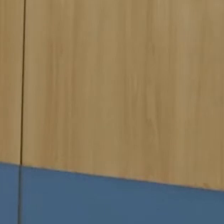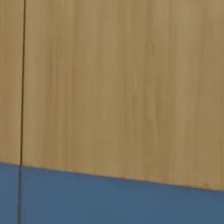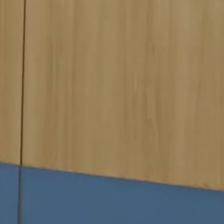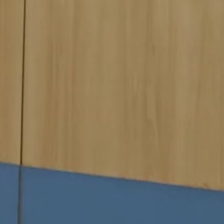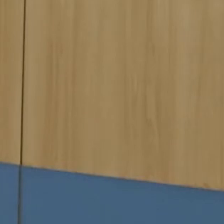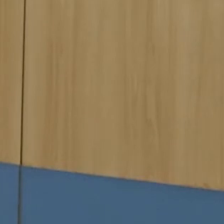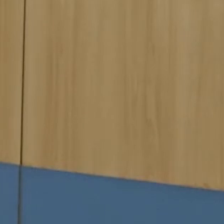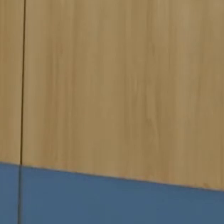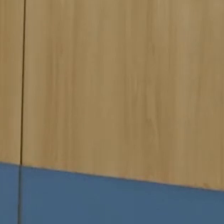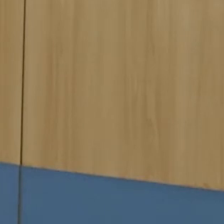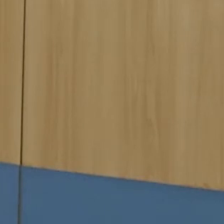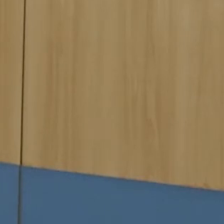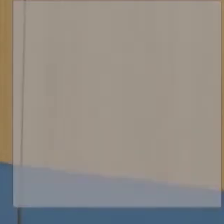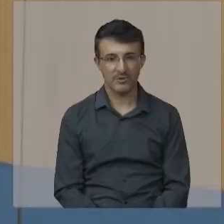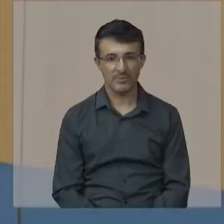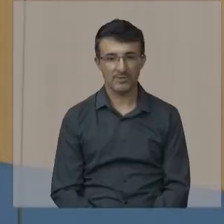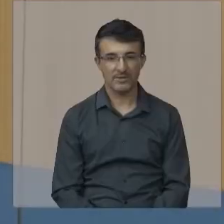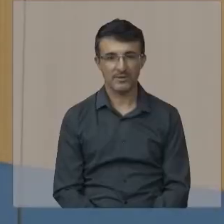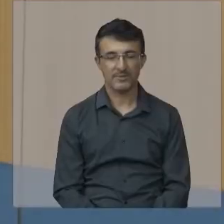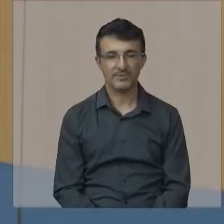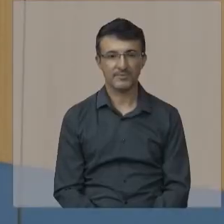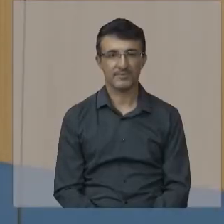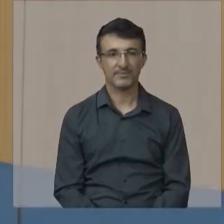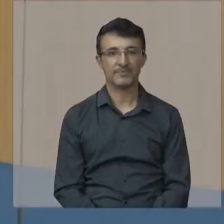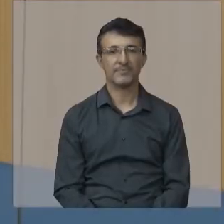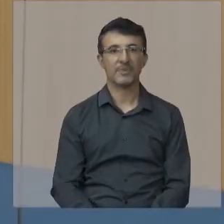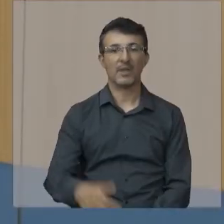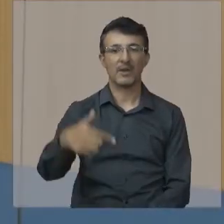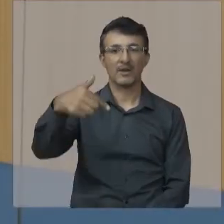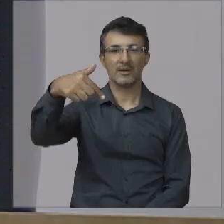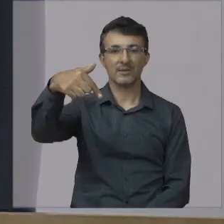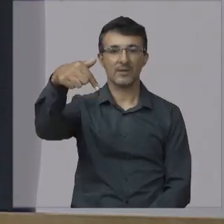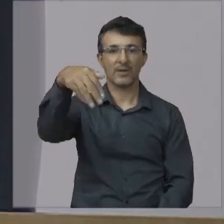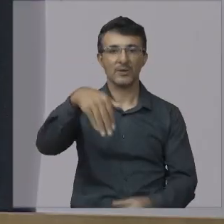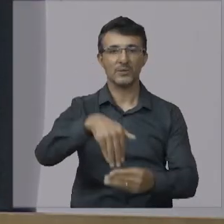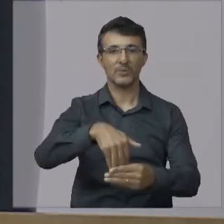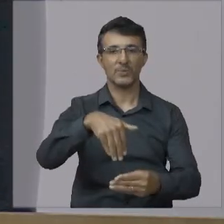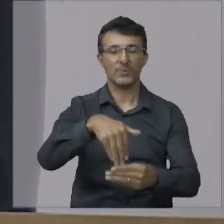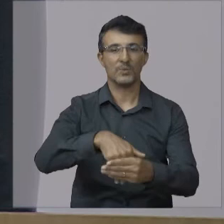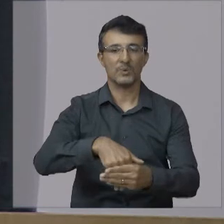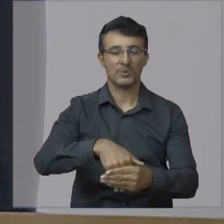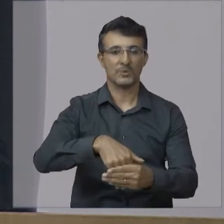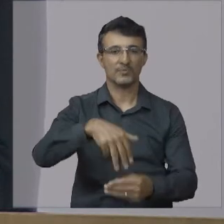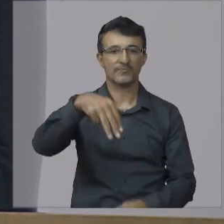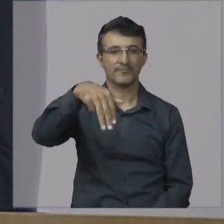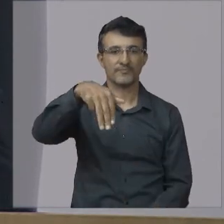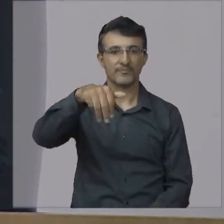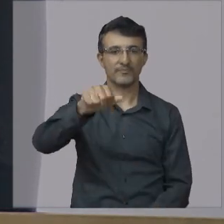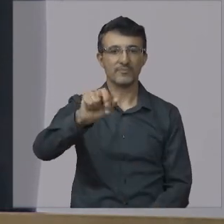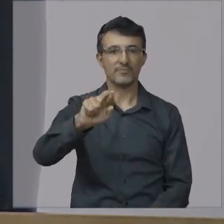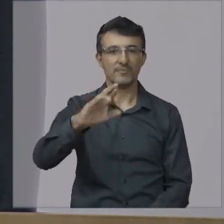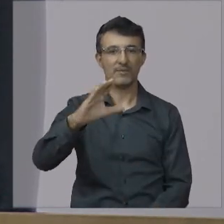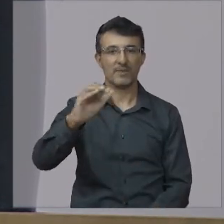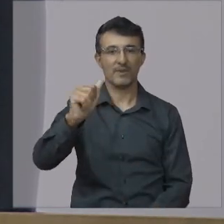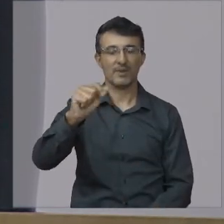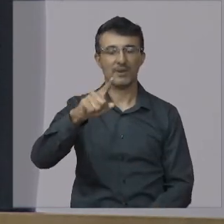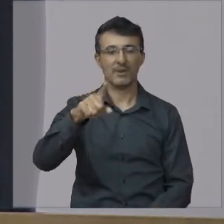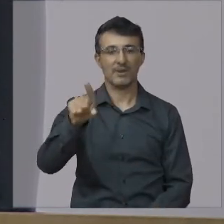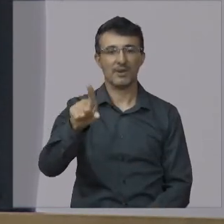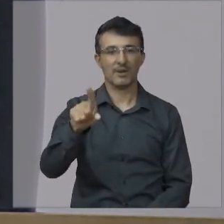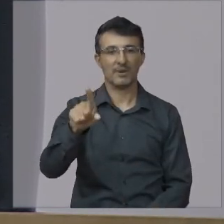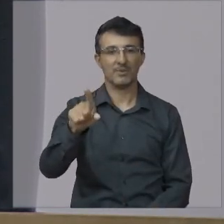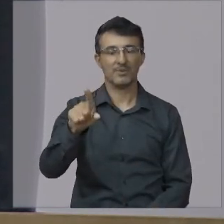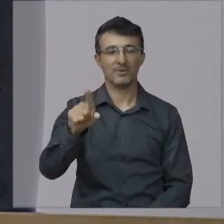senhor presidente. 17 votos para o Marcão da Academia e 4 votos